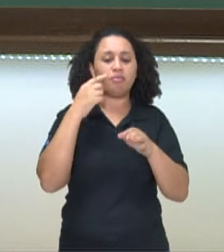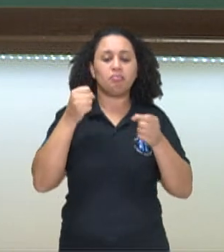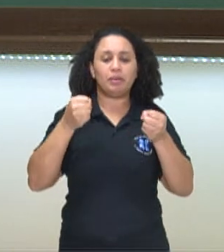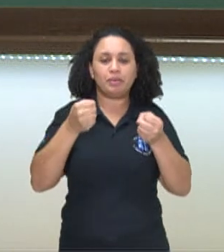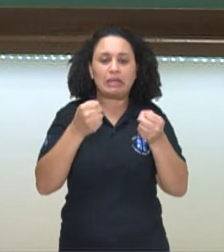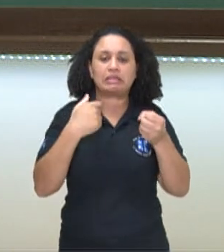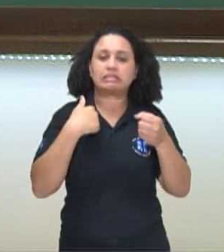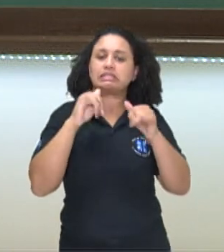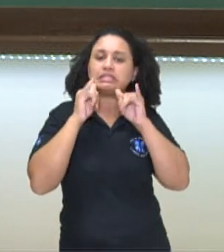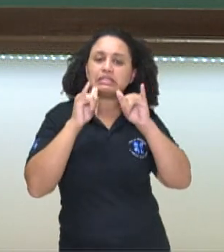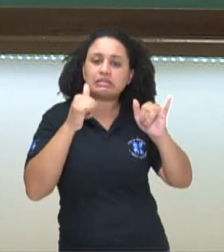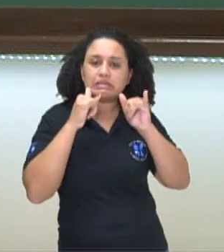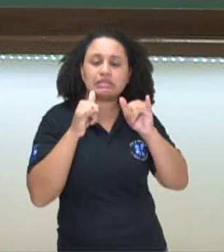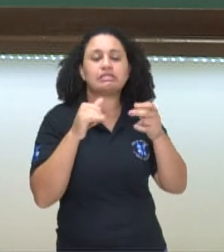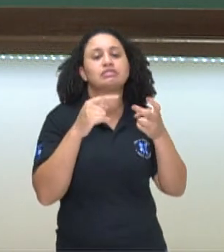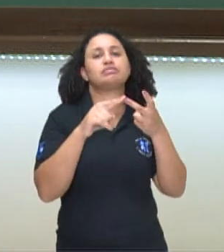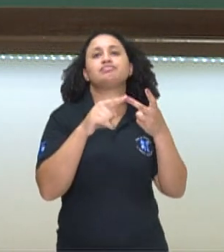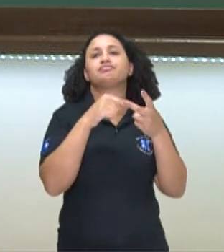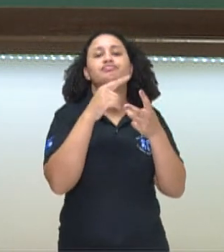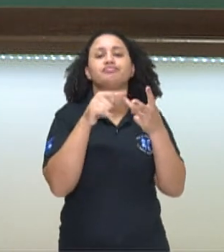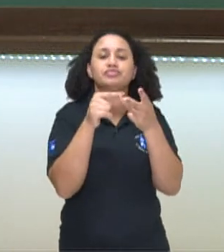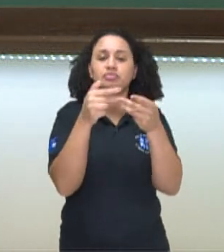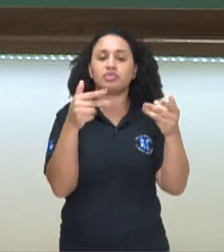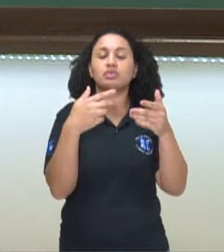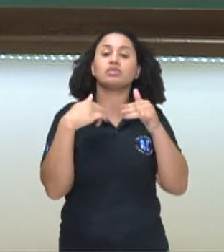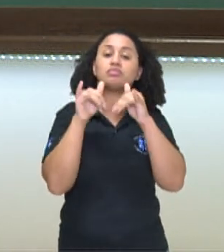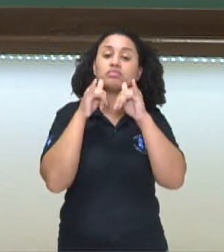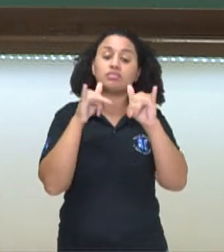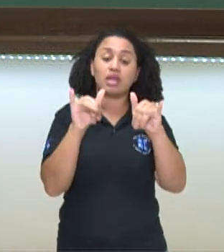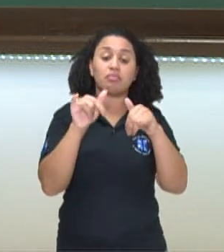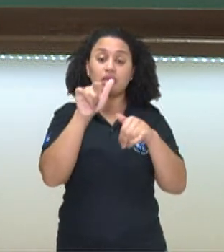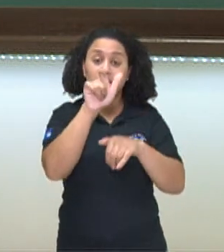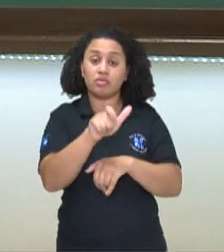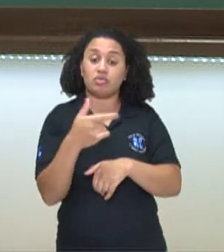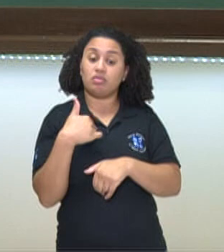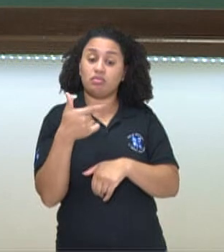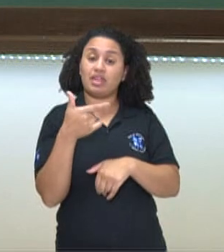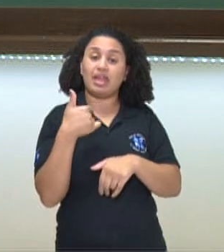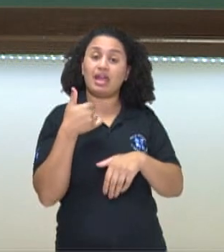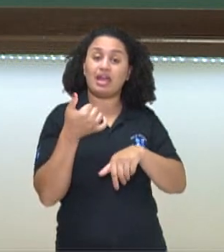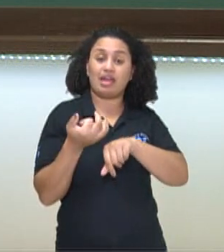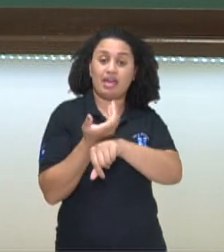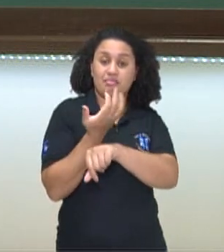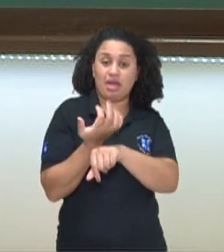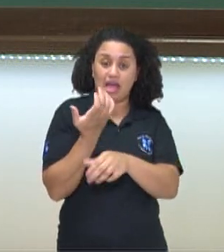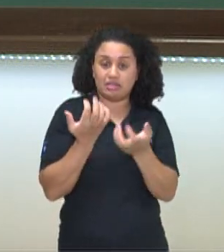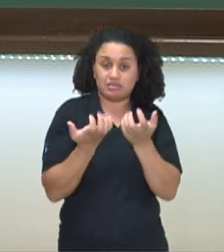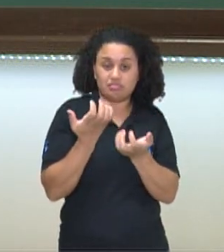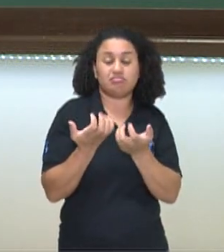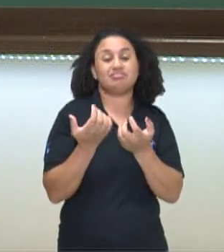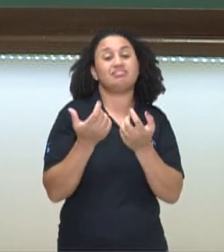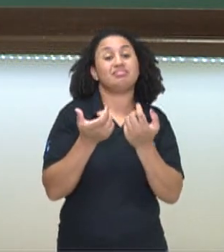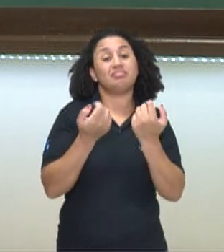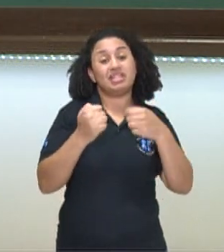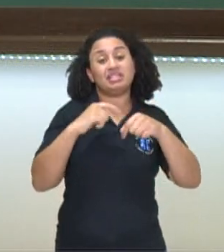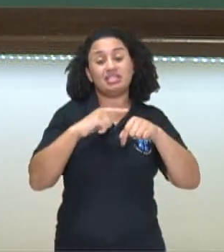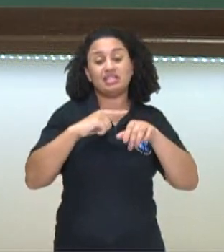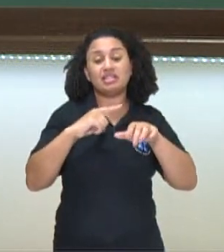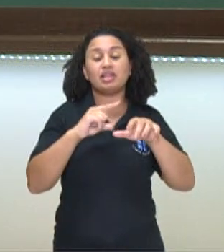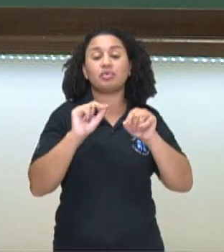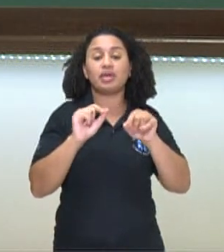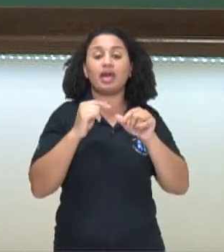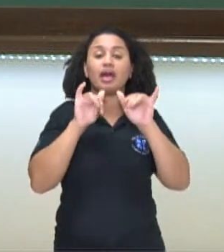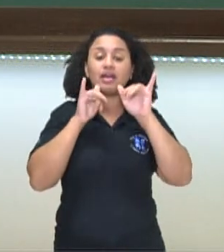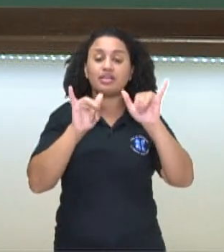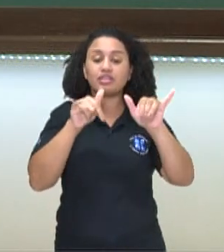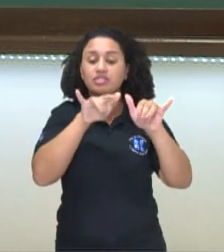desfibrilador também, que é elétrico. Então, para que a pessoa não sofra queimaduras, ela precisa ser aterrada, porque a corrente elétrica precisa ser